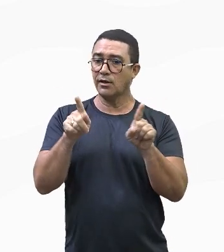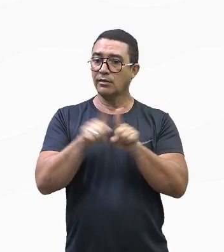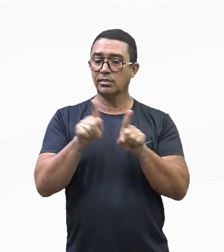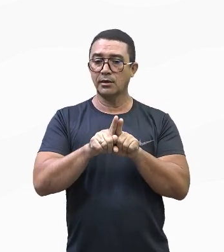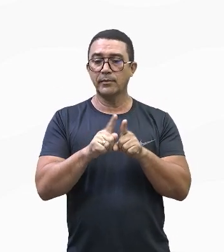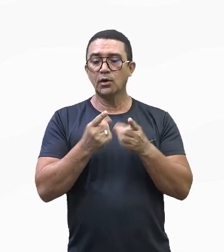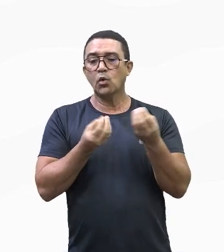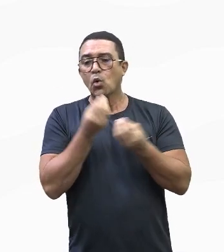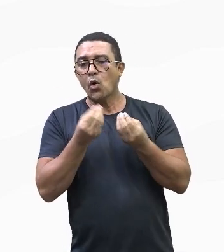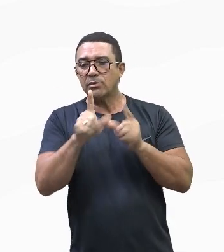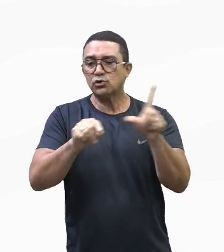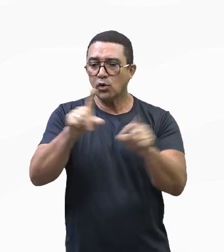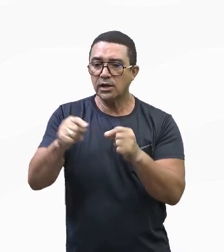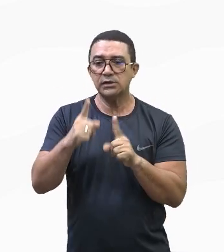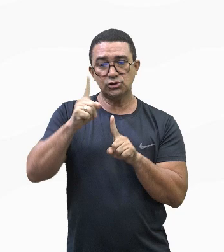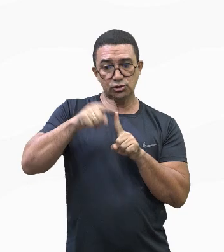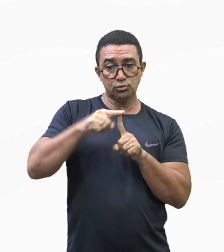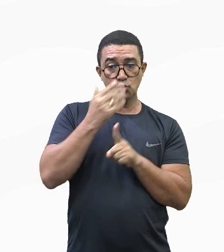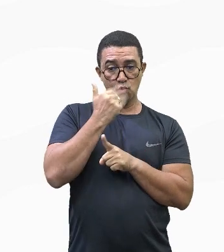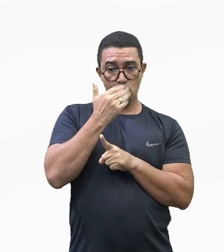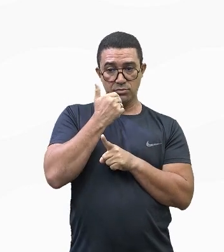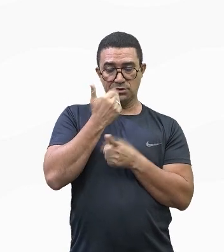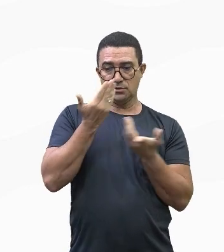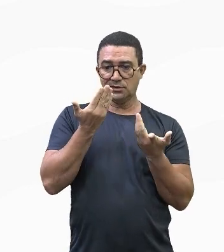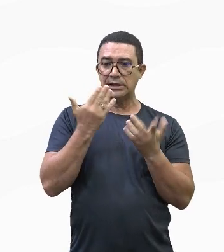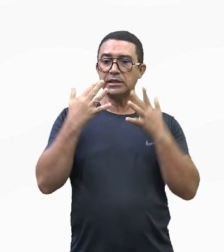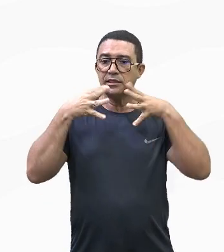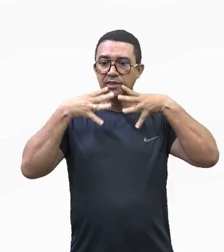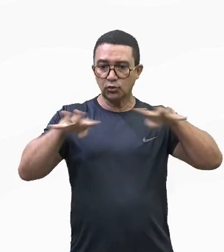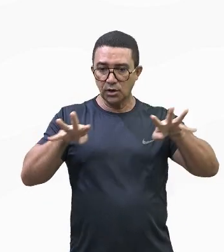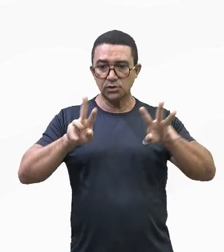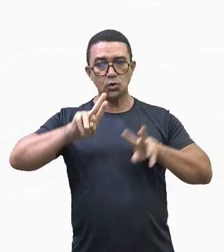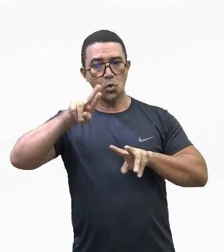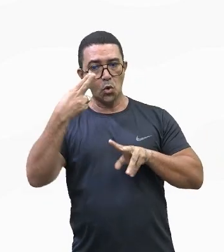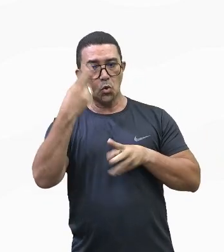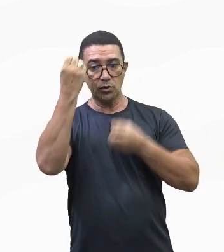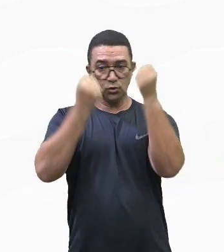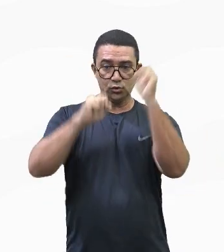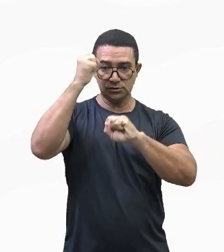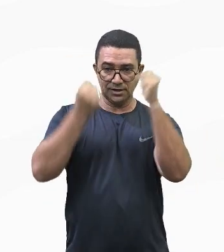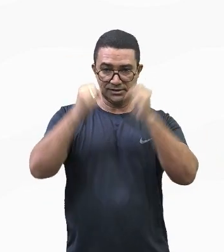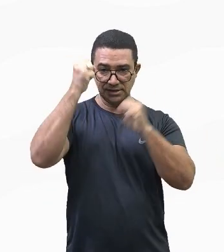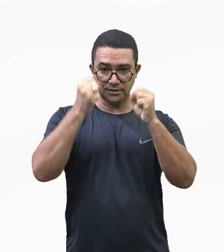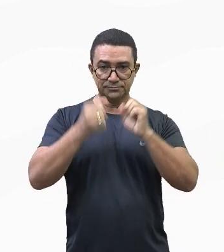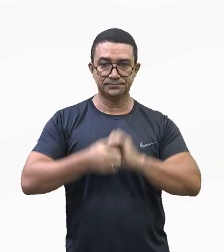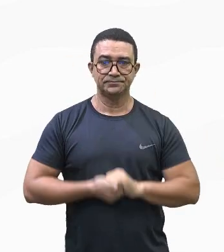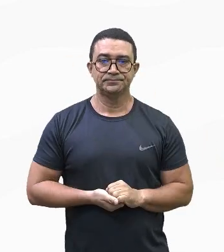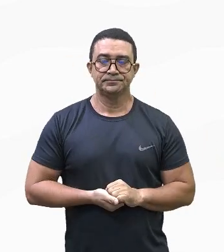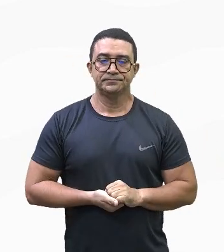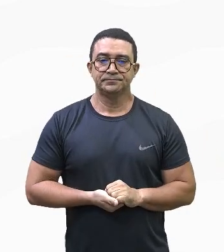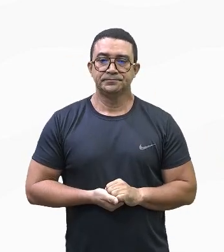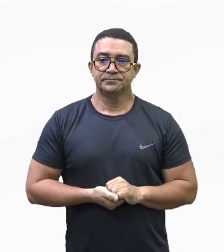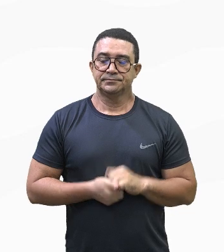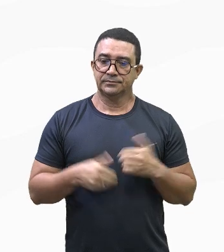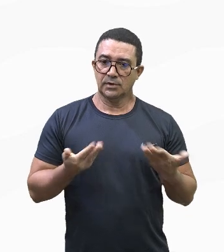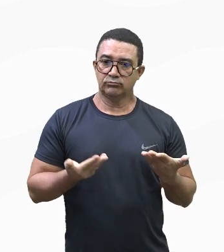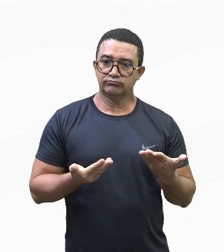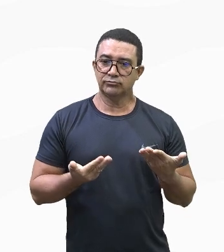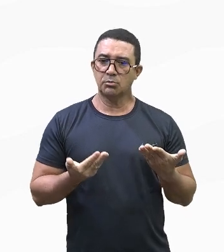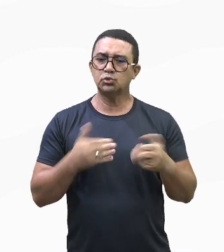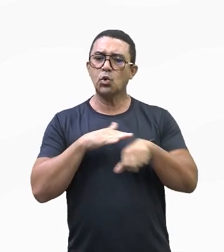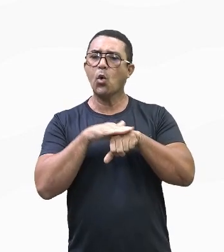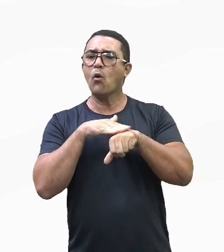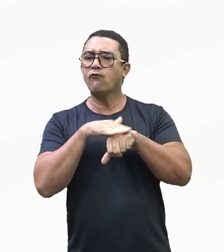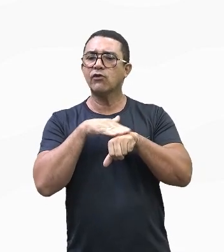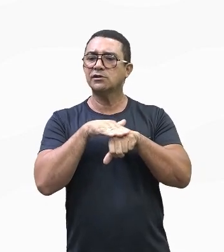de alimentos naturais, processados e ultraprocessados? Nesse sentido aí, nós vamos conversar